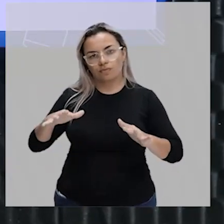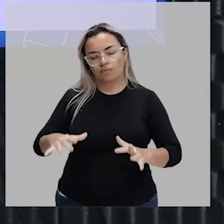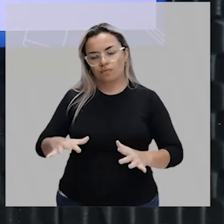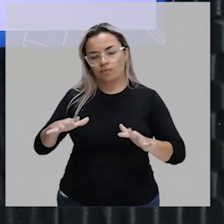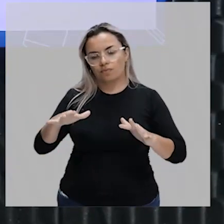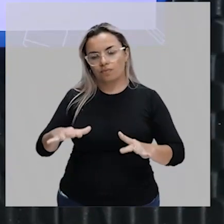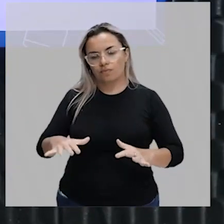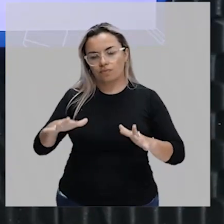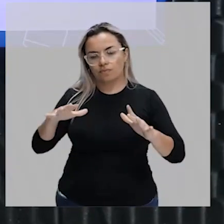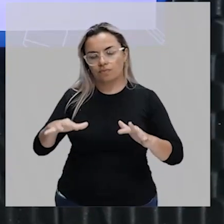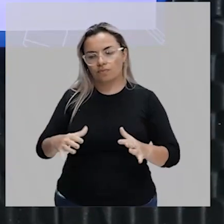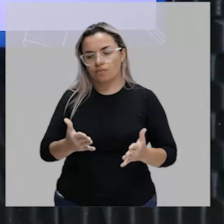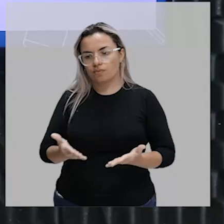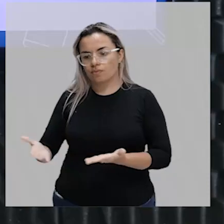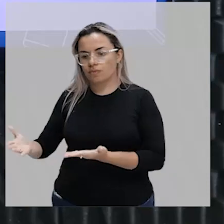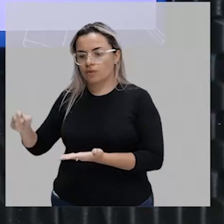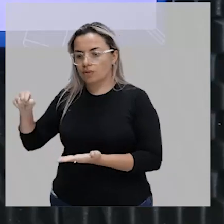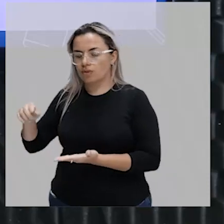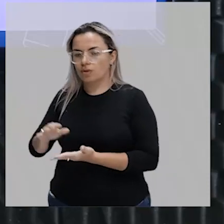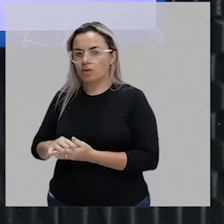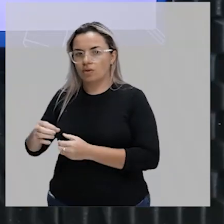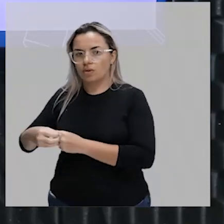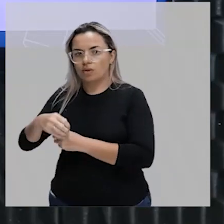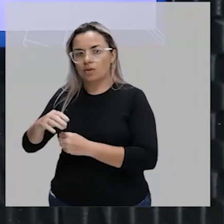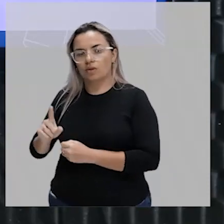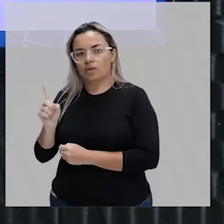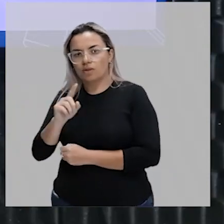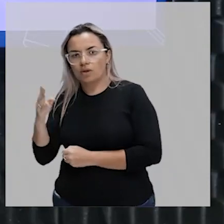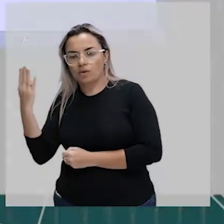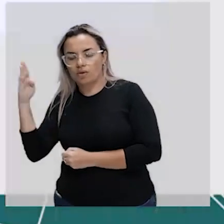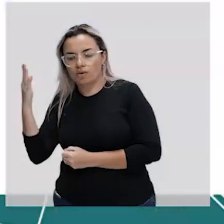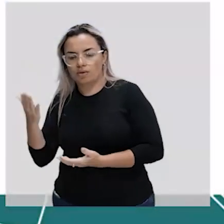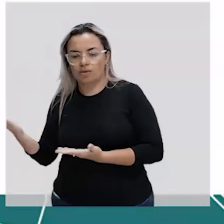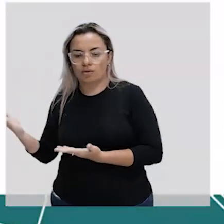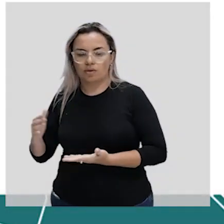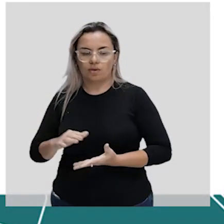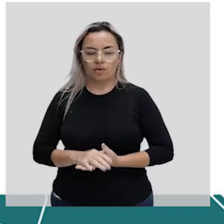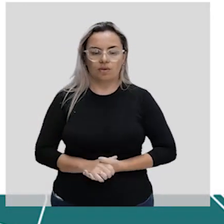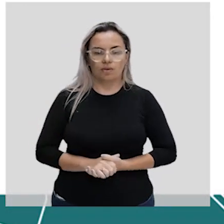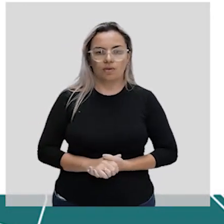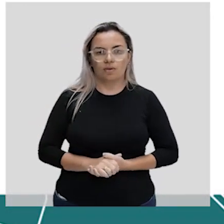componentes inorgânicos, tá bom? Então, o experimento que eles